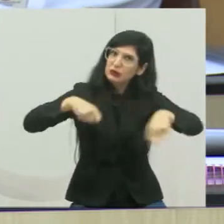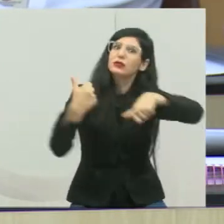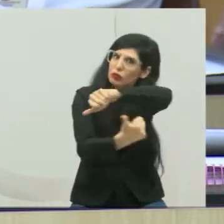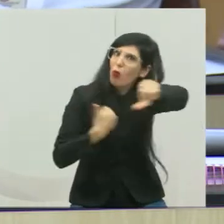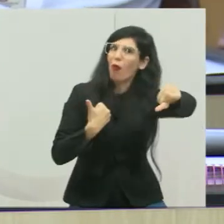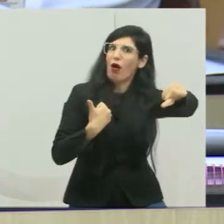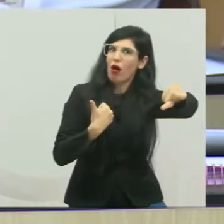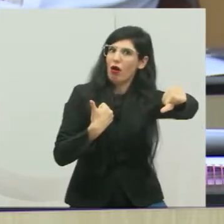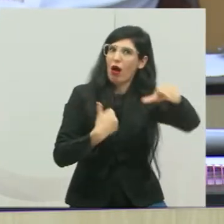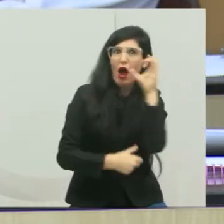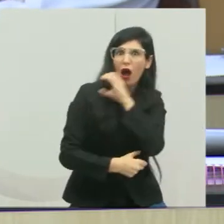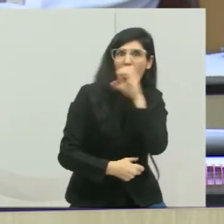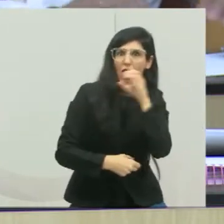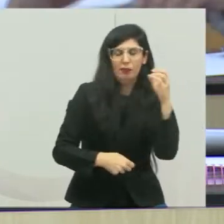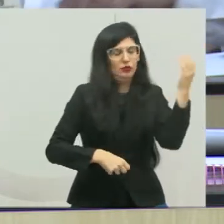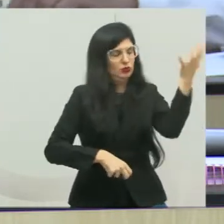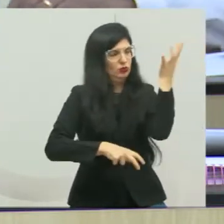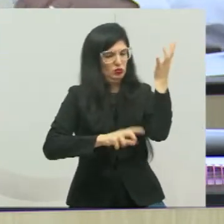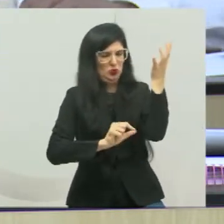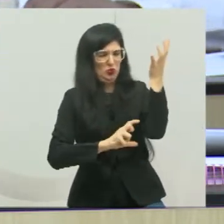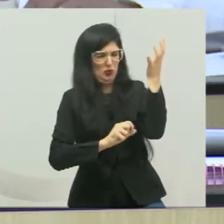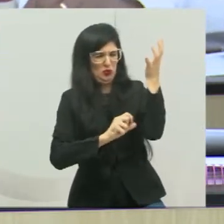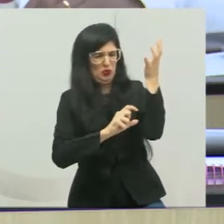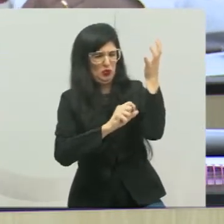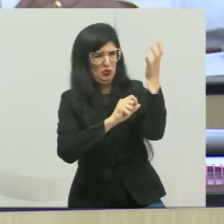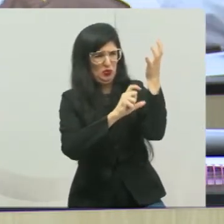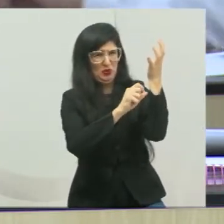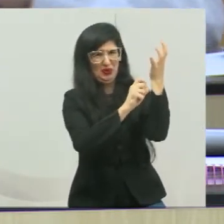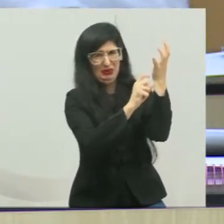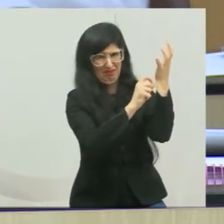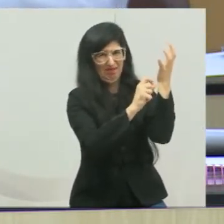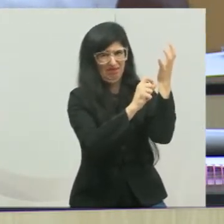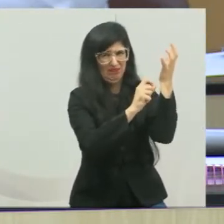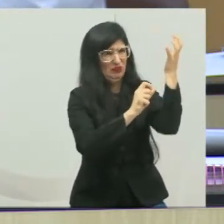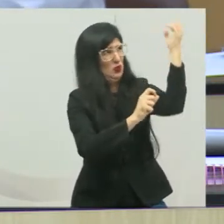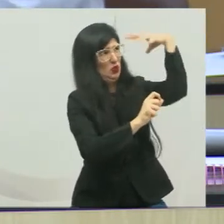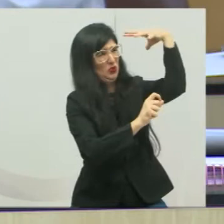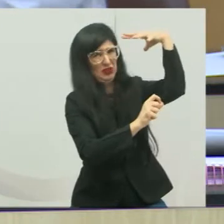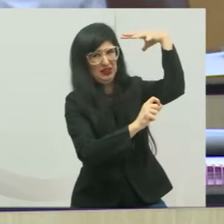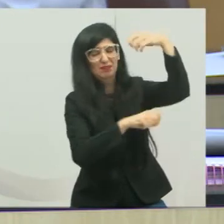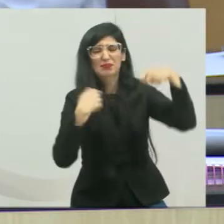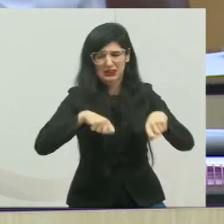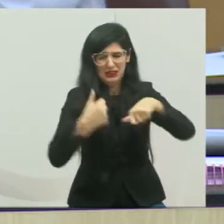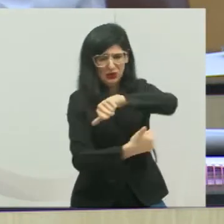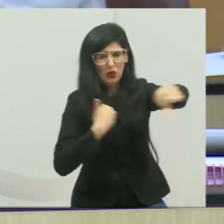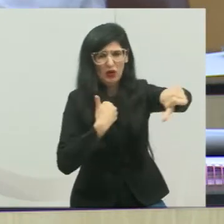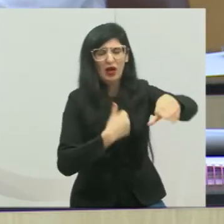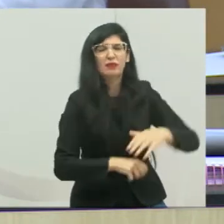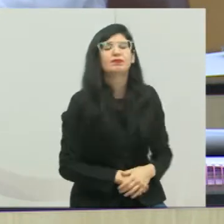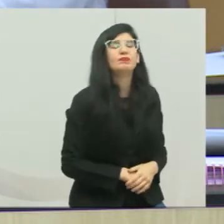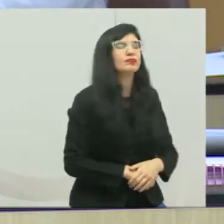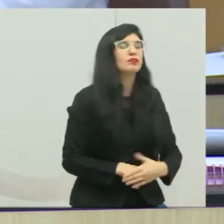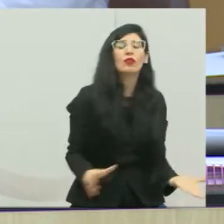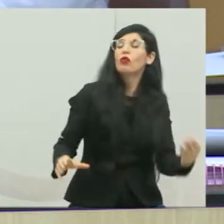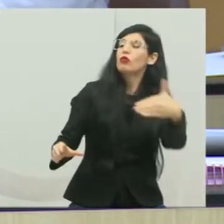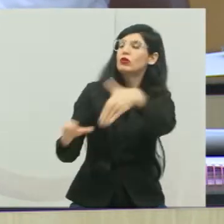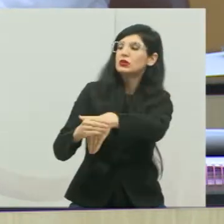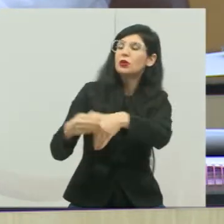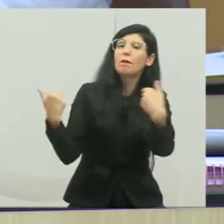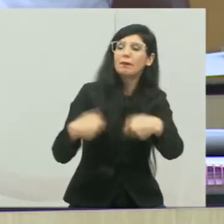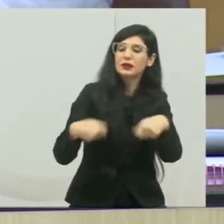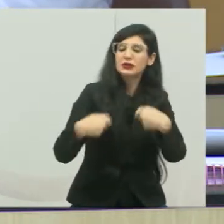antecipando agradecimento pela atenção dispensada, subscrevemos. Vereadora Lucimar Ponciano, senhor presidente, foi solicitado votação.